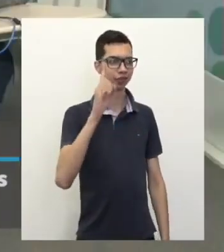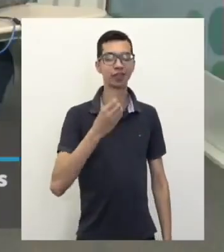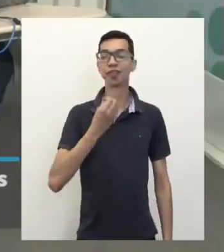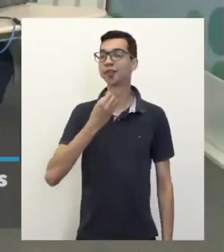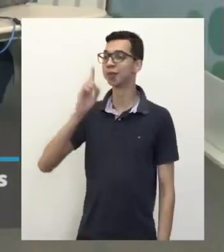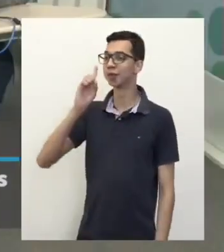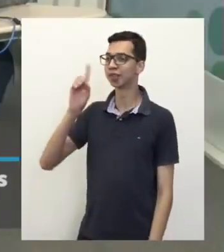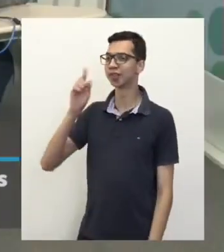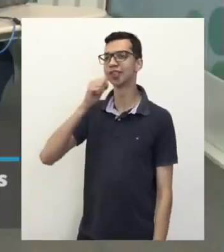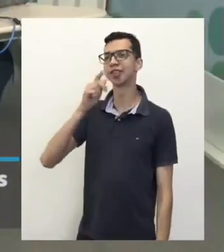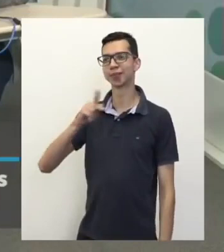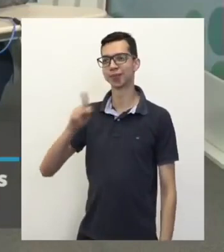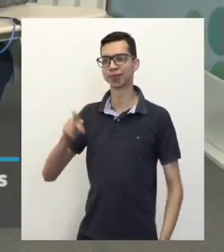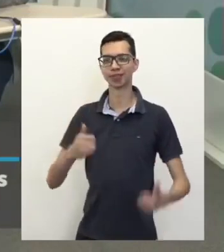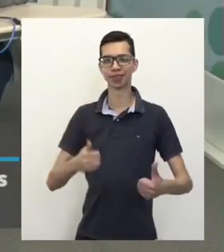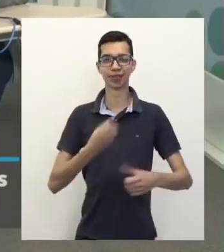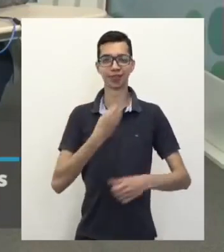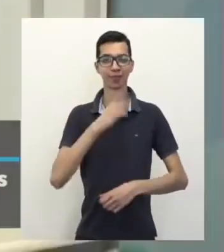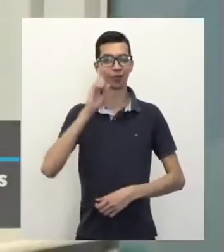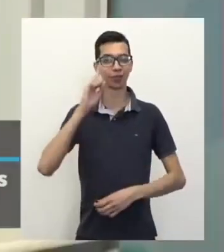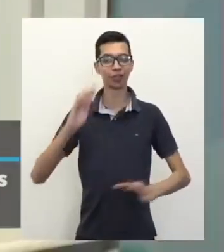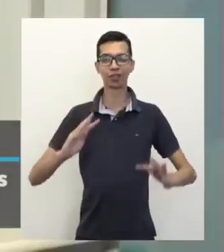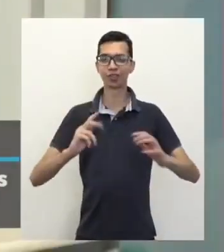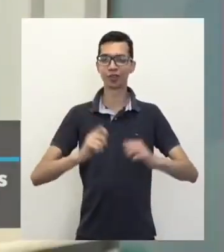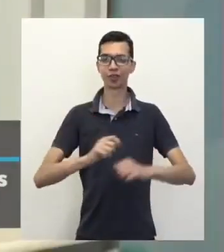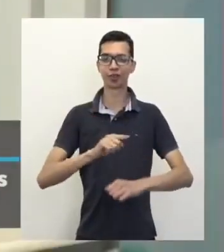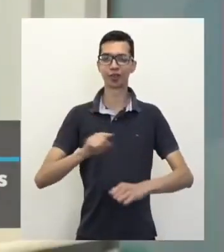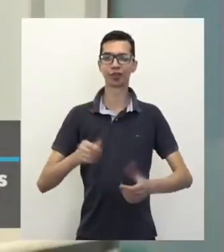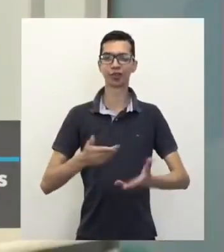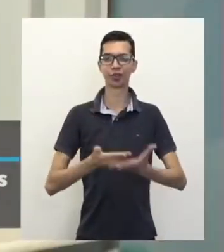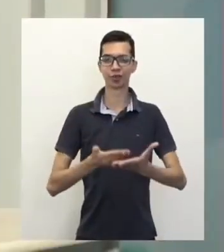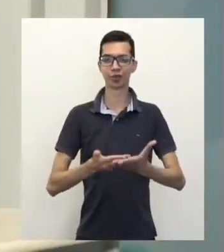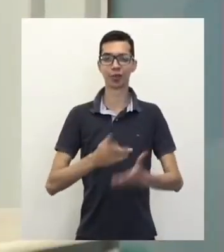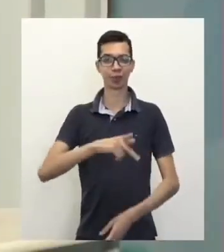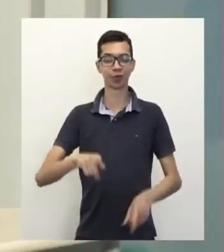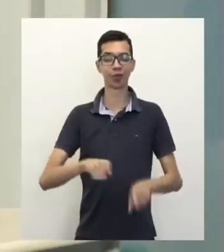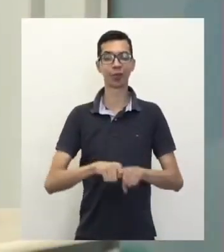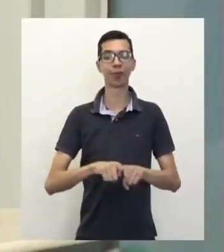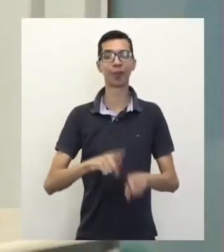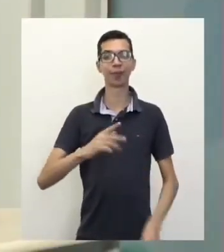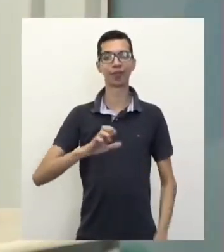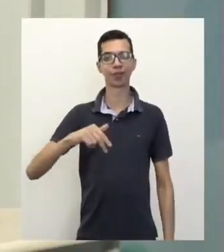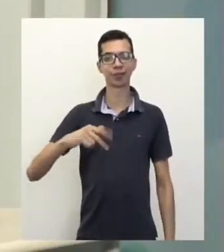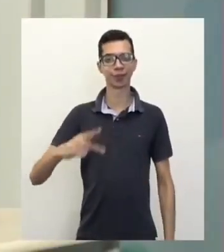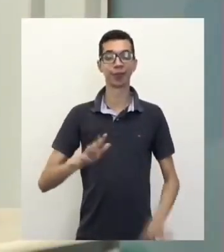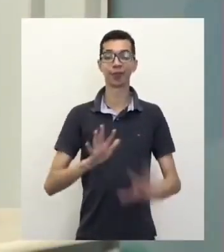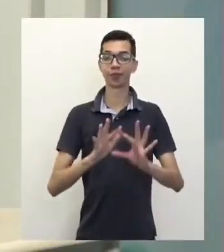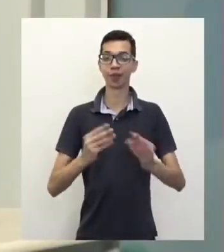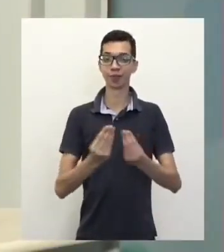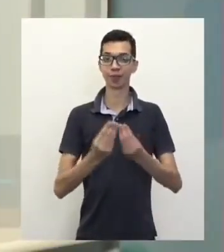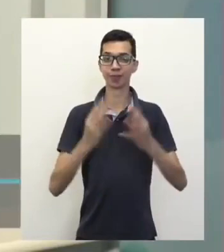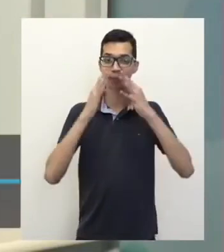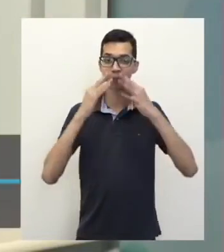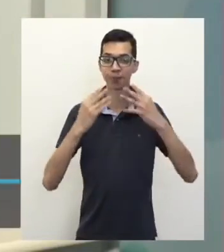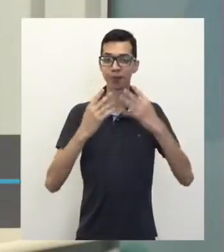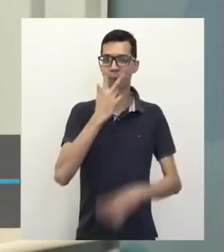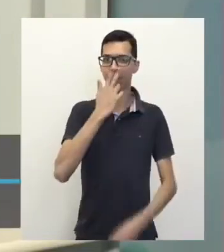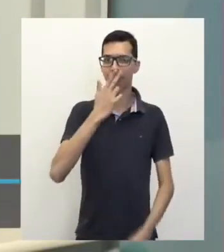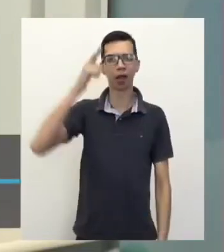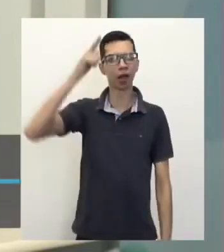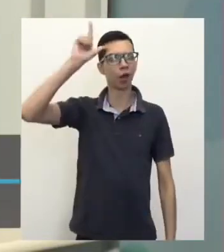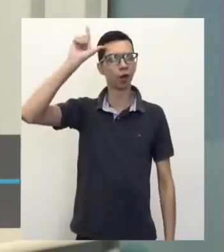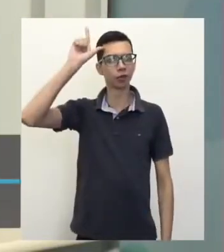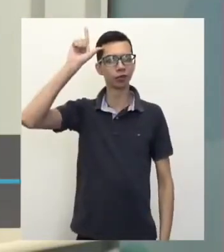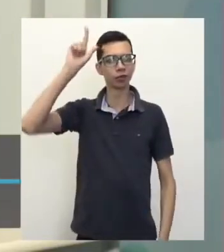Milene. Bom dia a vocês, estudantes, professores, PCNPs, familiares que nos acompanham. E parece que foi ontem, né, que